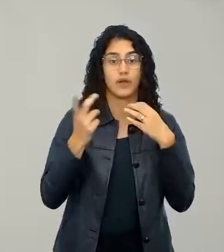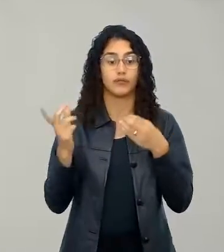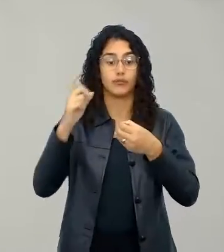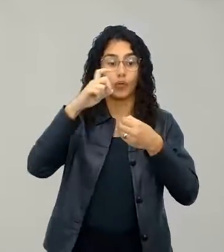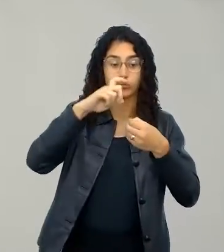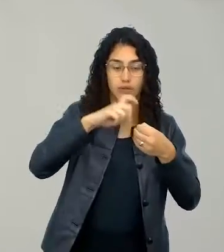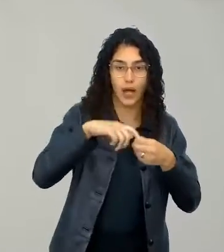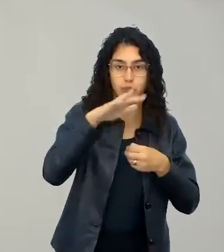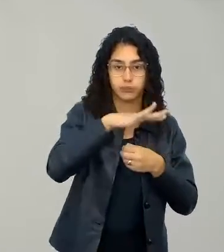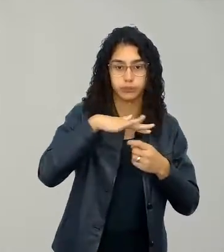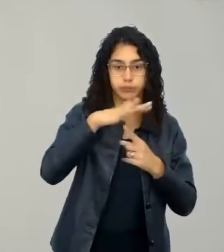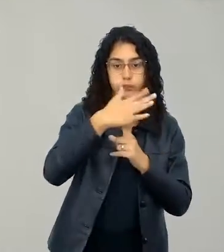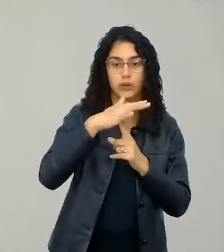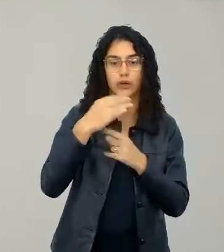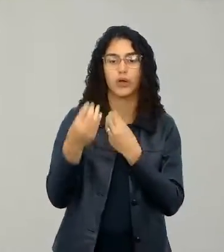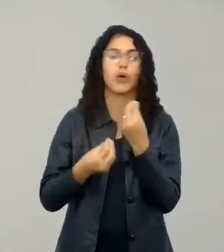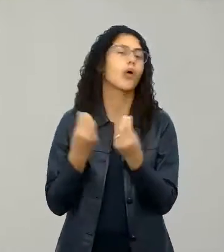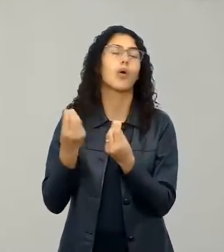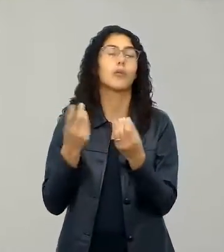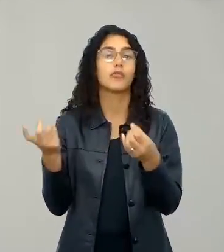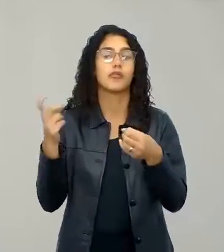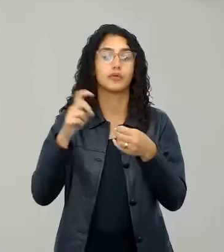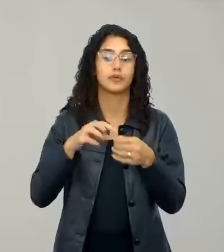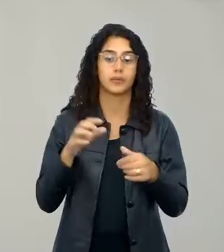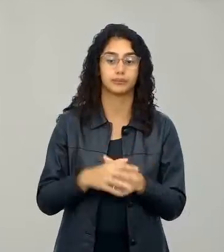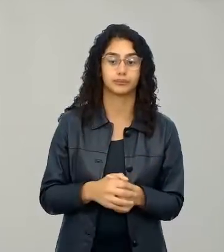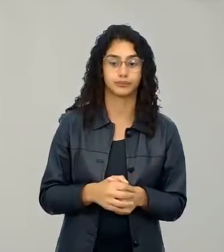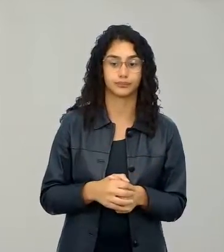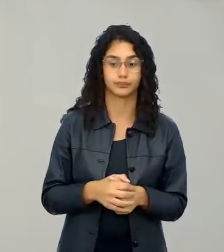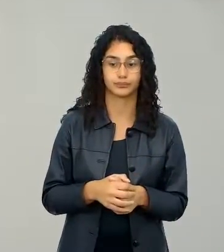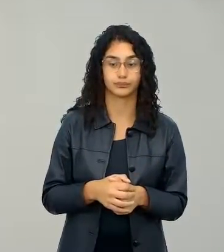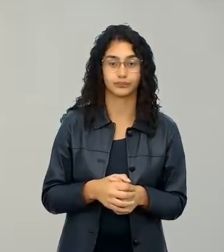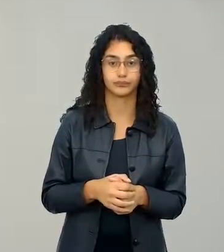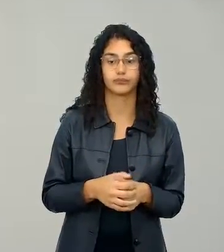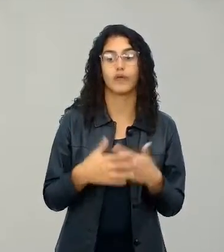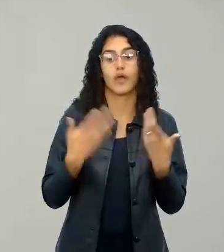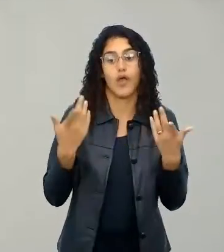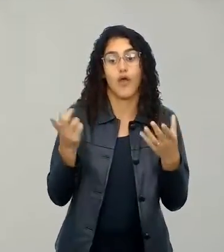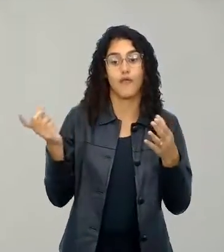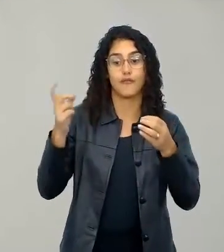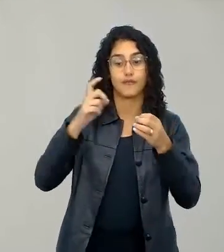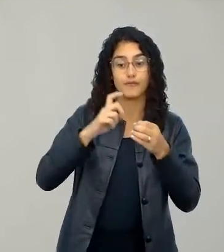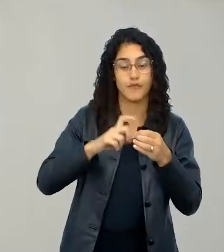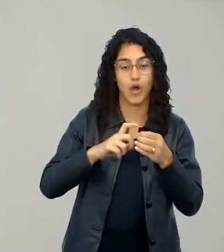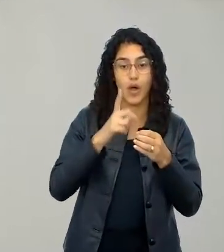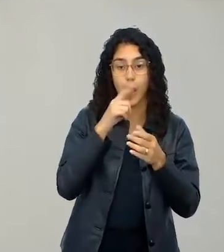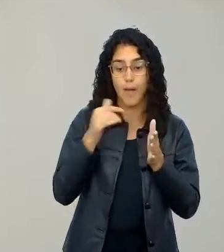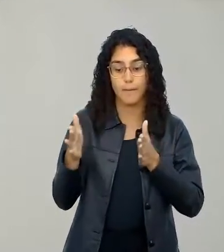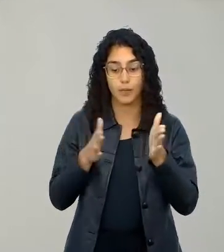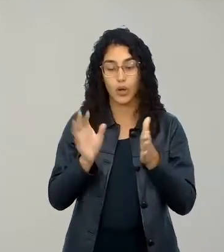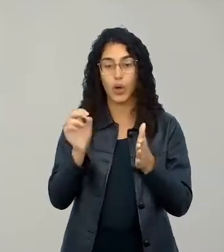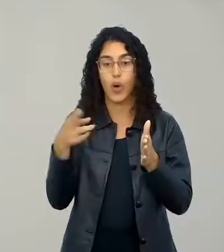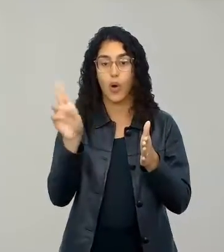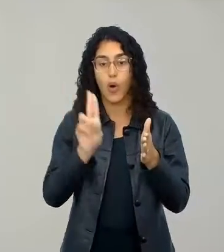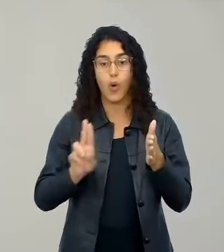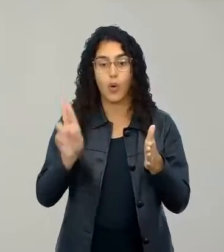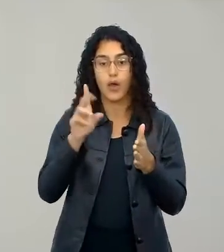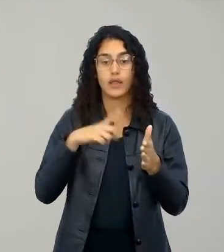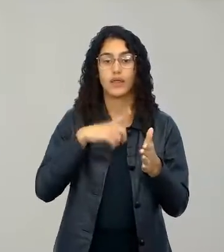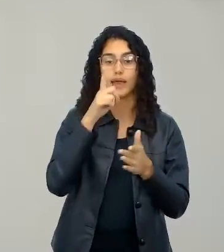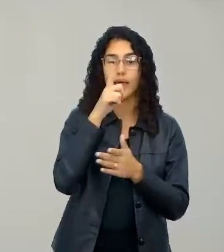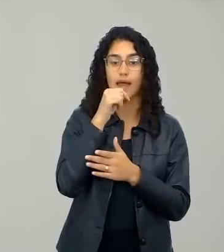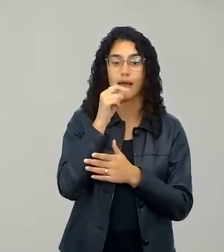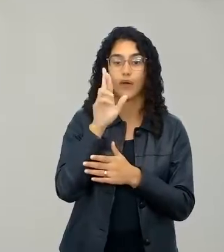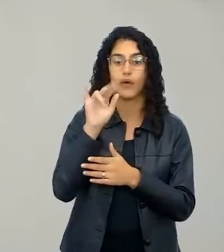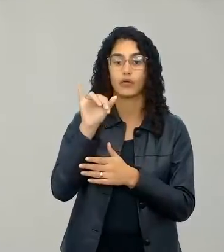voltar para o ambiente. Em que condições essa água tem que voltar para o ambiente? Ou ela volta para o rio, ou a gente utiliza essa que a gente chama de água